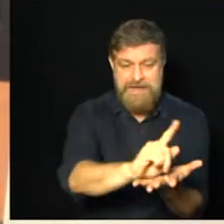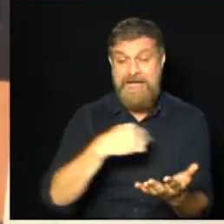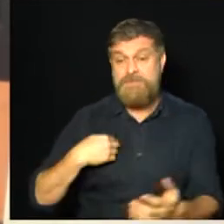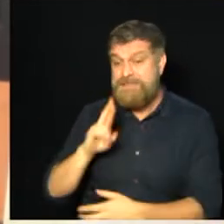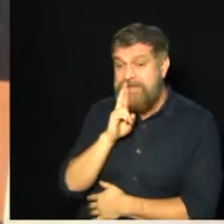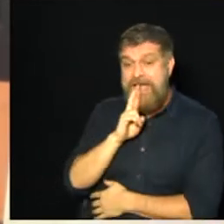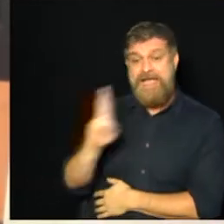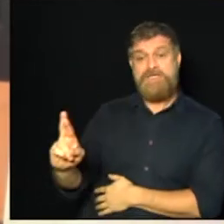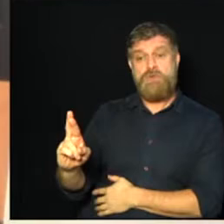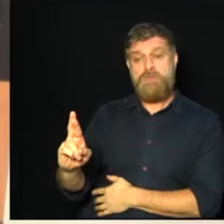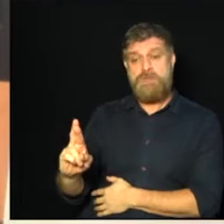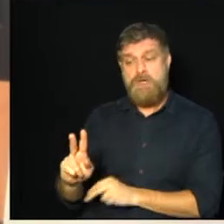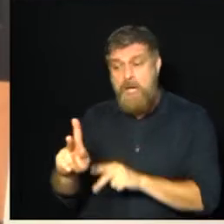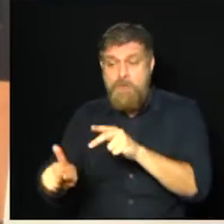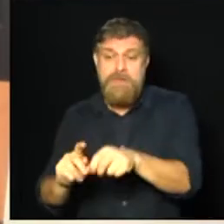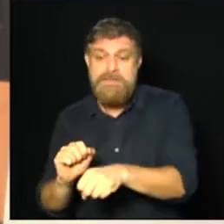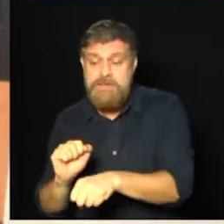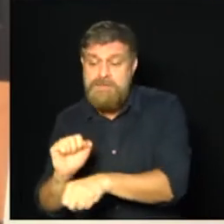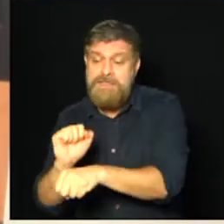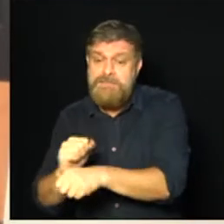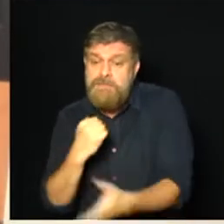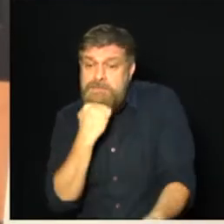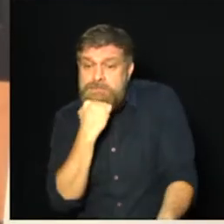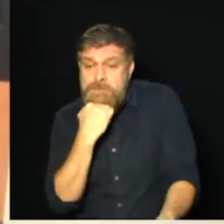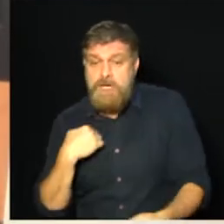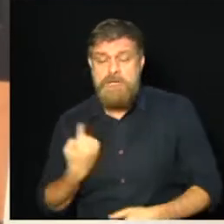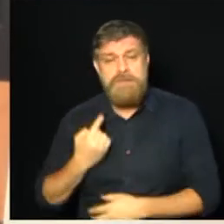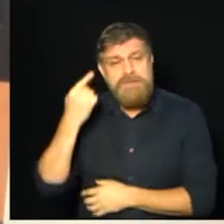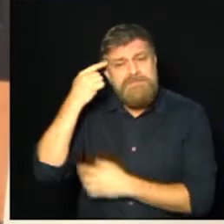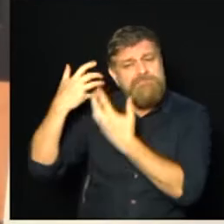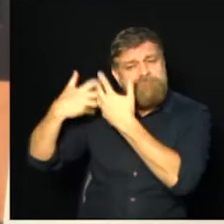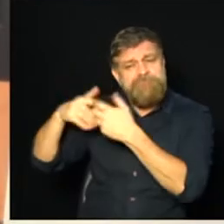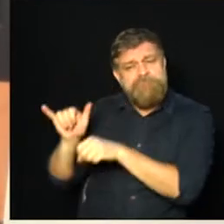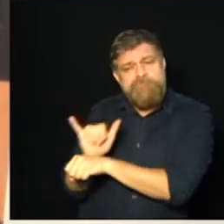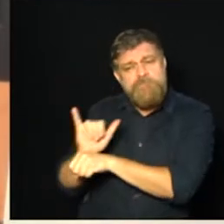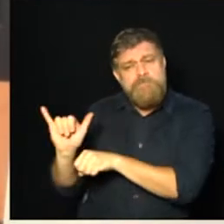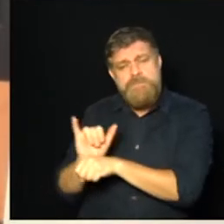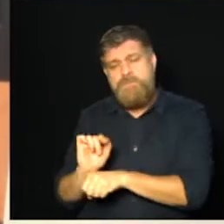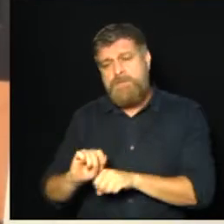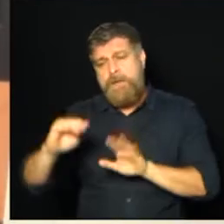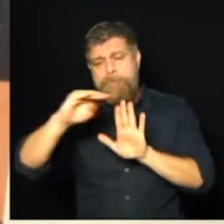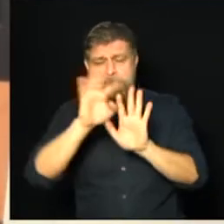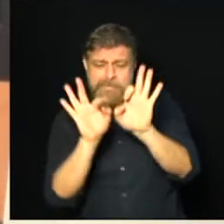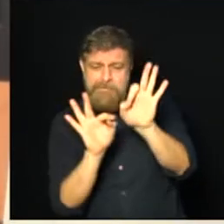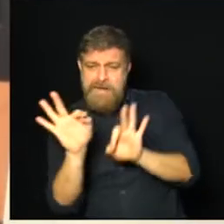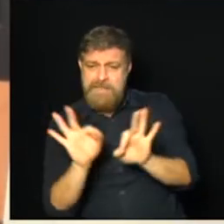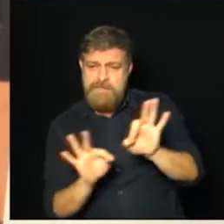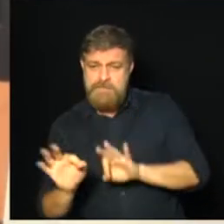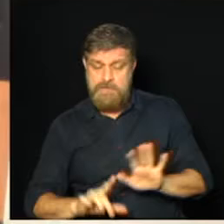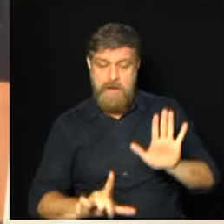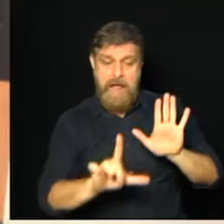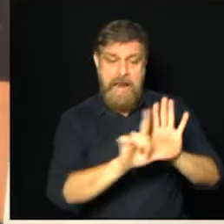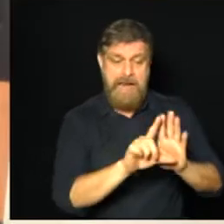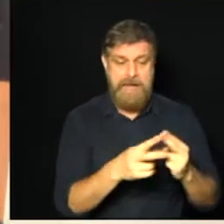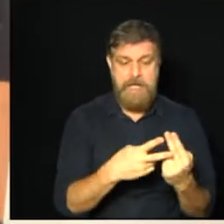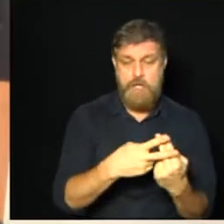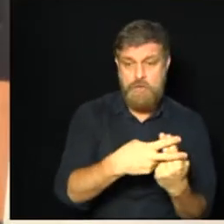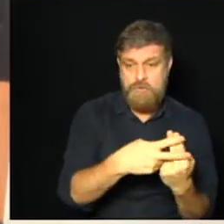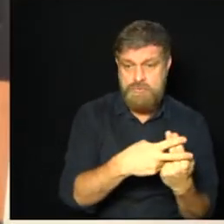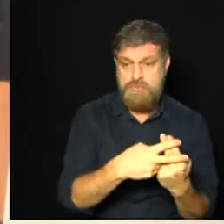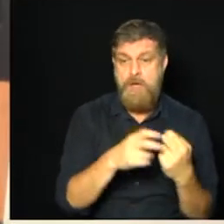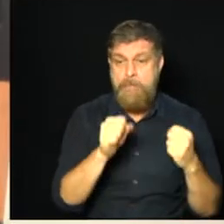para a população. Então, o que nós pensamos no planejamento? Vamos usar a lei orgânica do SUS, que permite